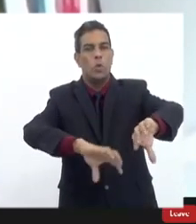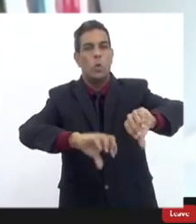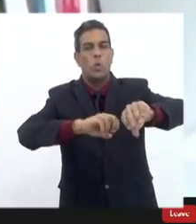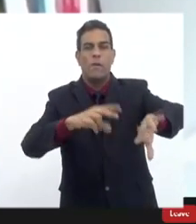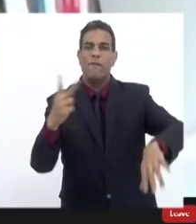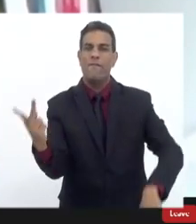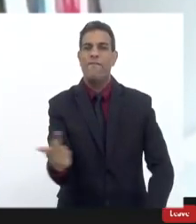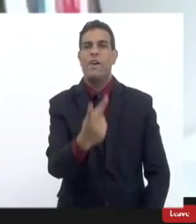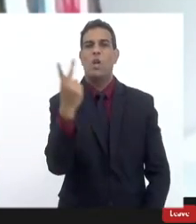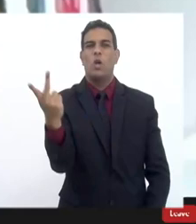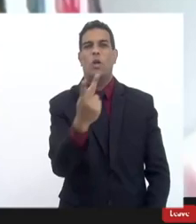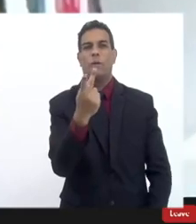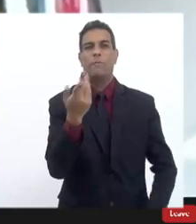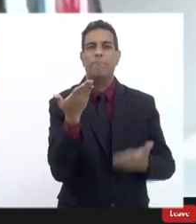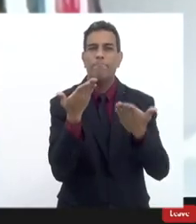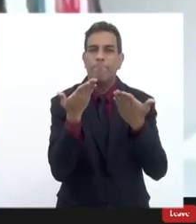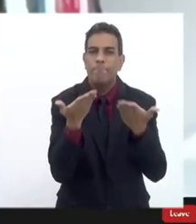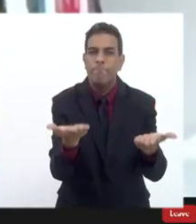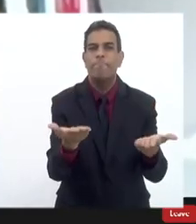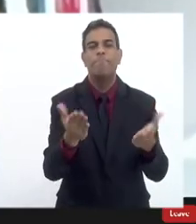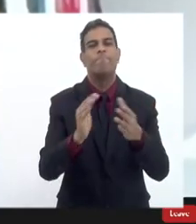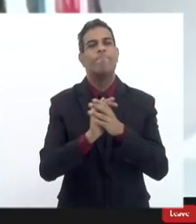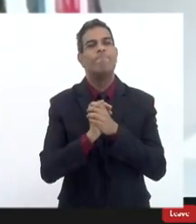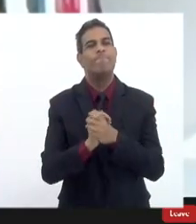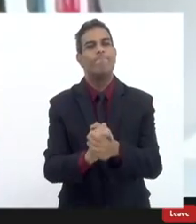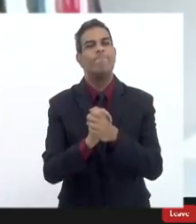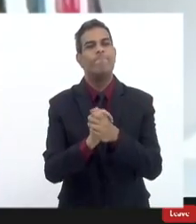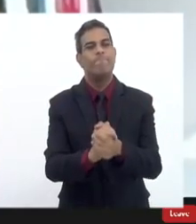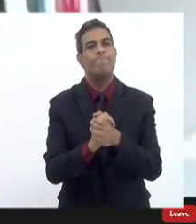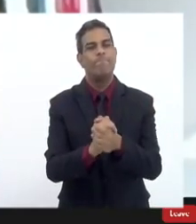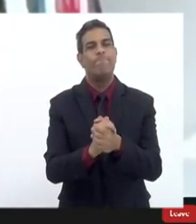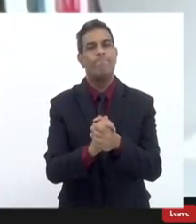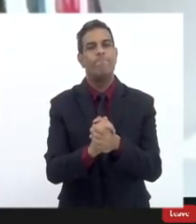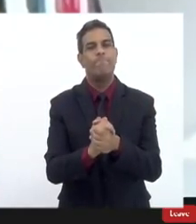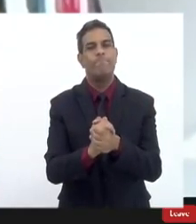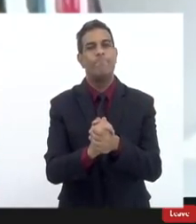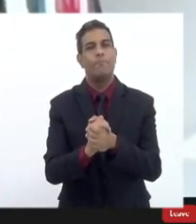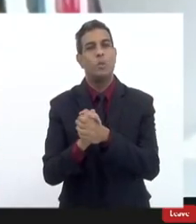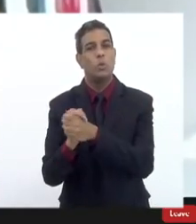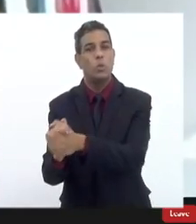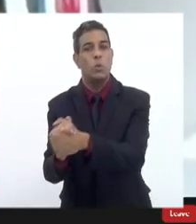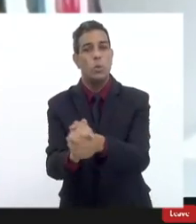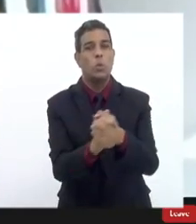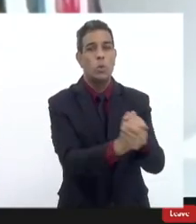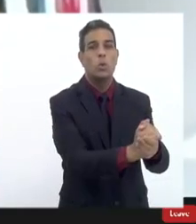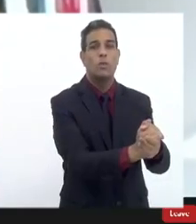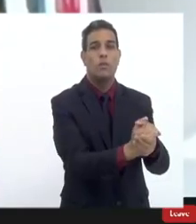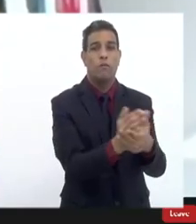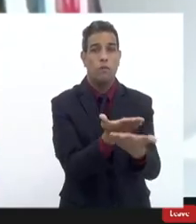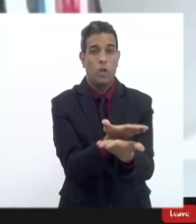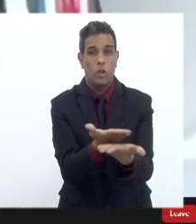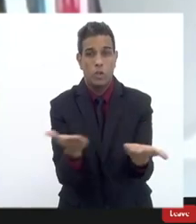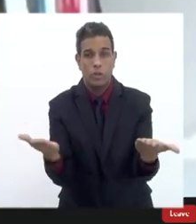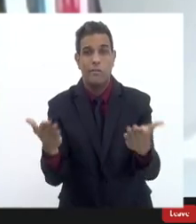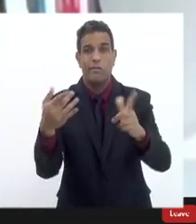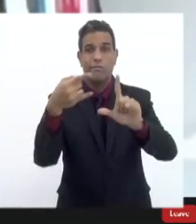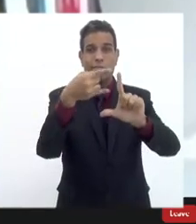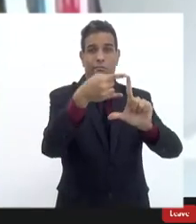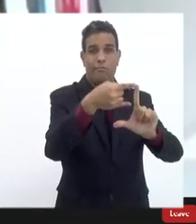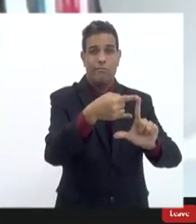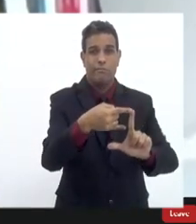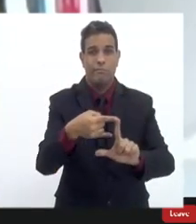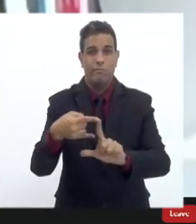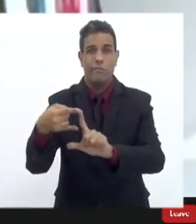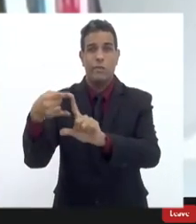da educação. De toda forma, eu quero cumprimentar a todos que estiveram